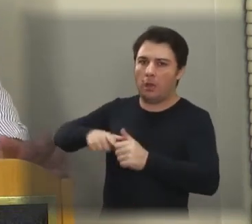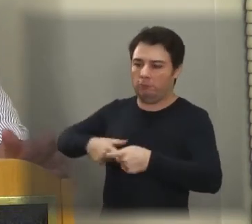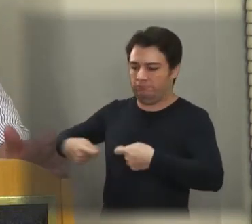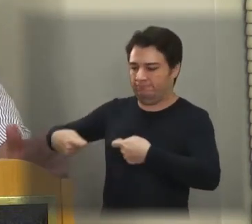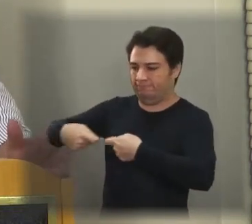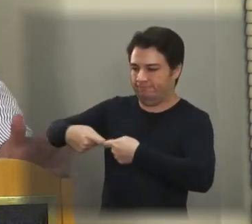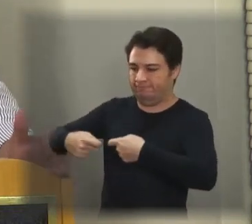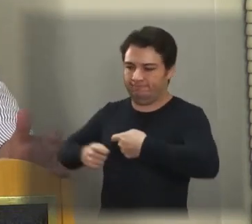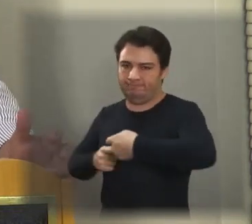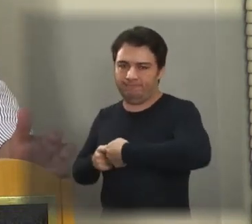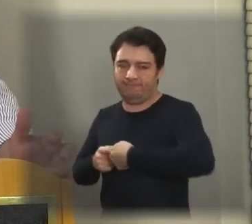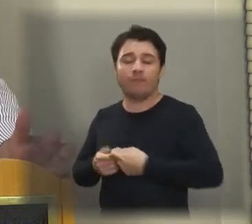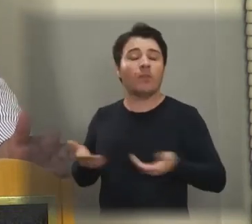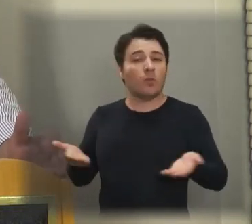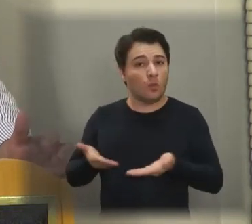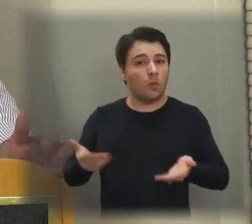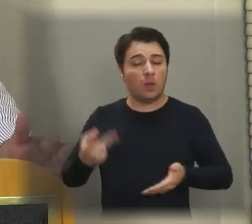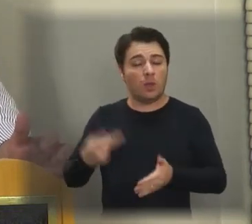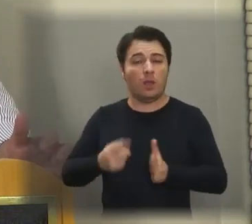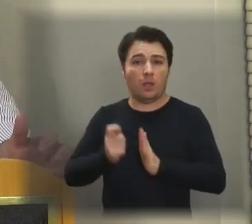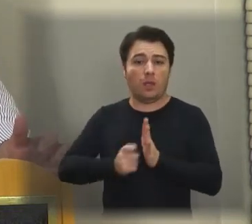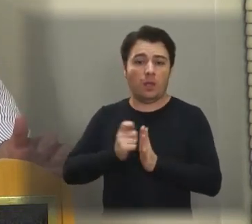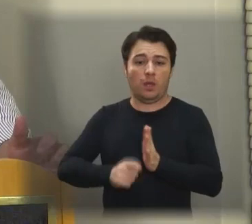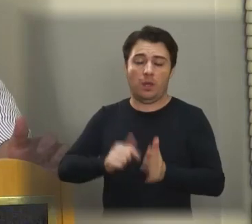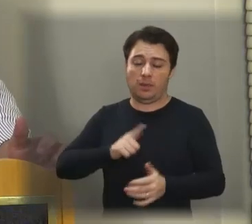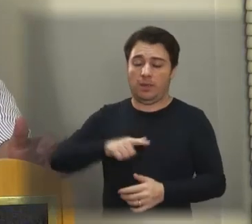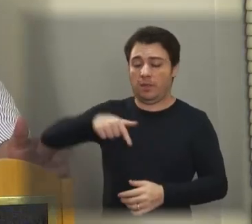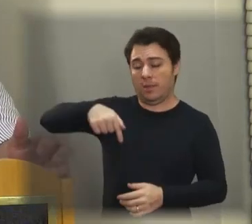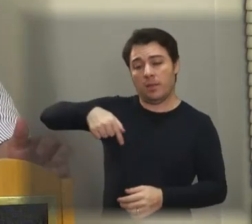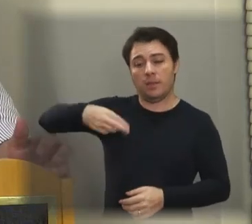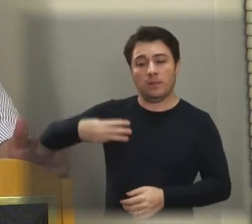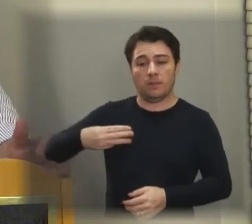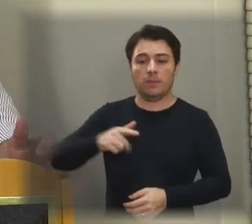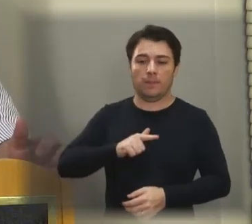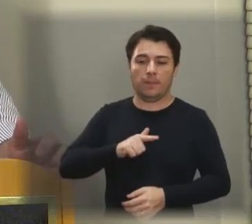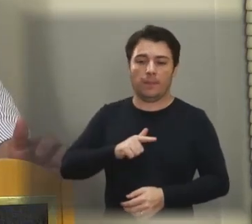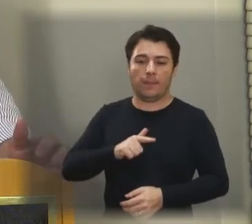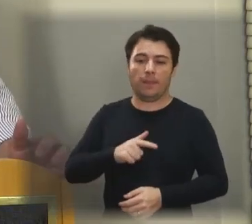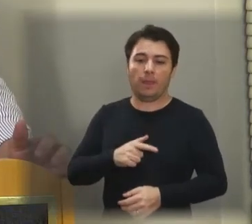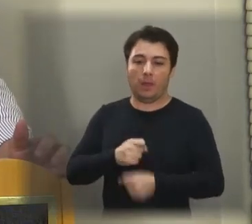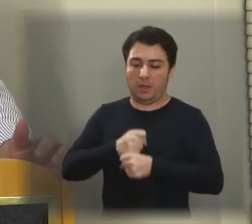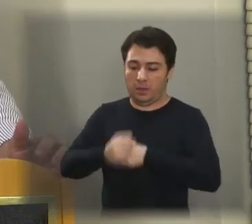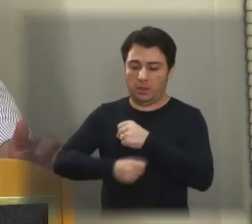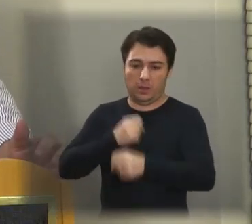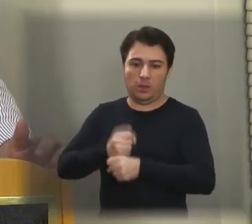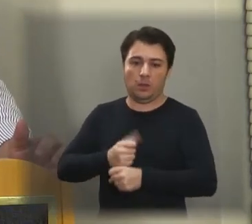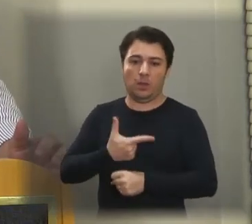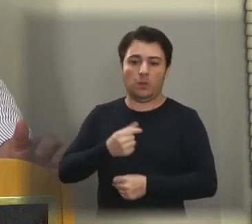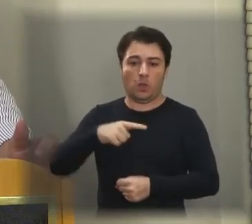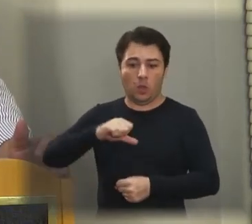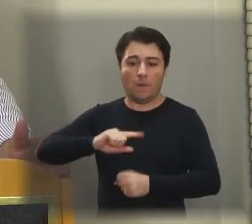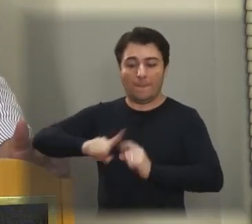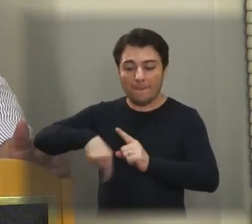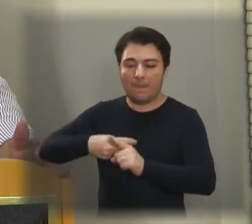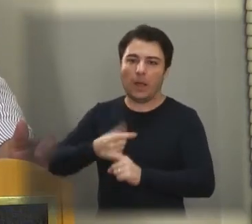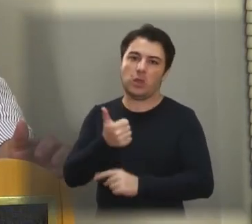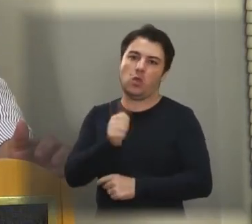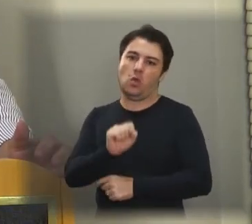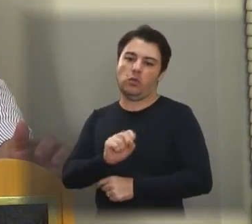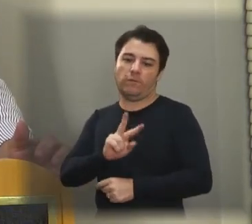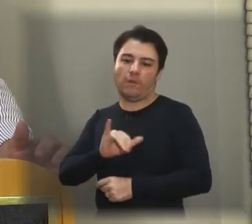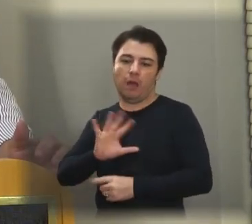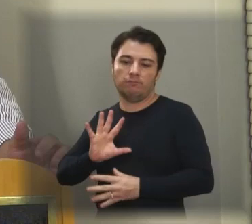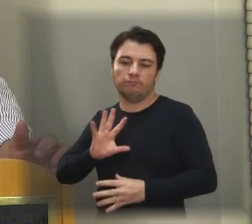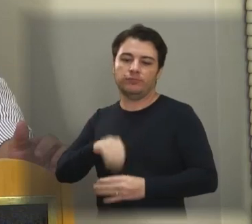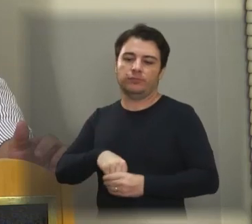contrário então e hoje no município 73 equipamento em 2019 nós vamos instalar mais 18 equipamentos